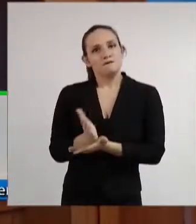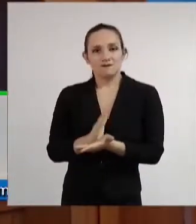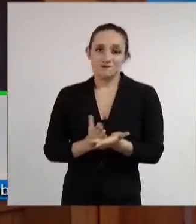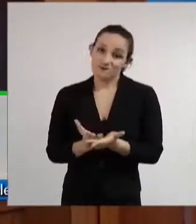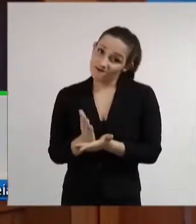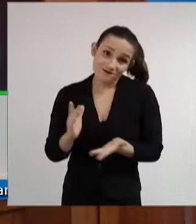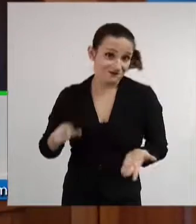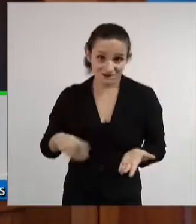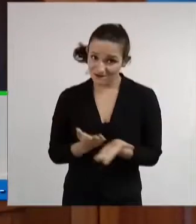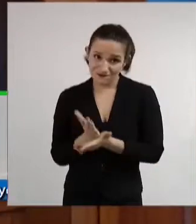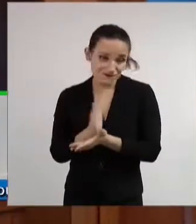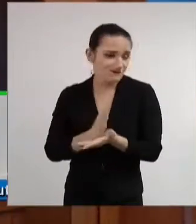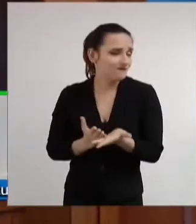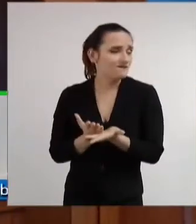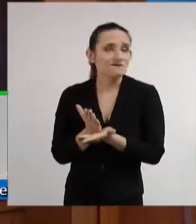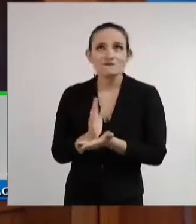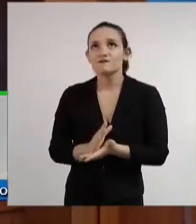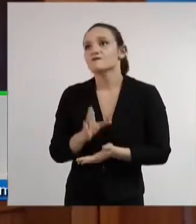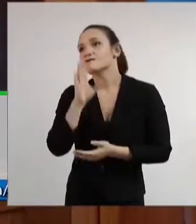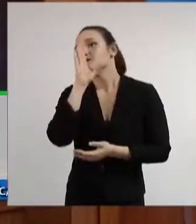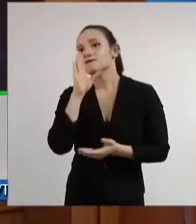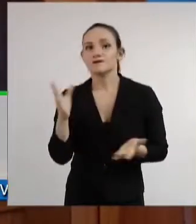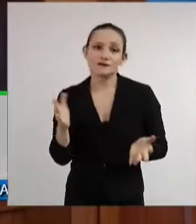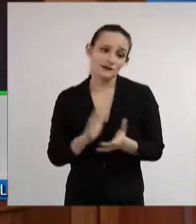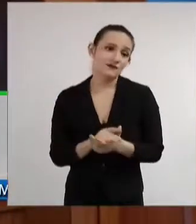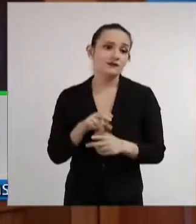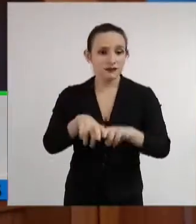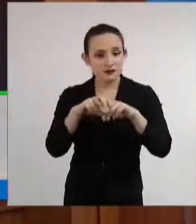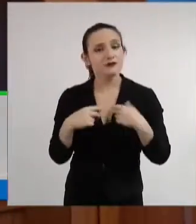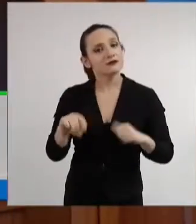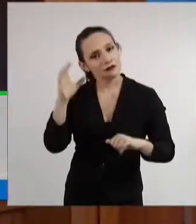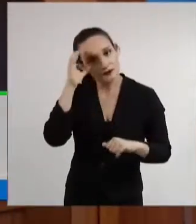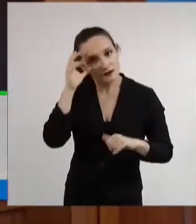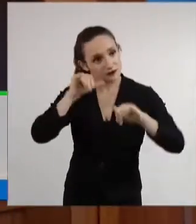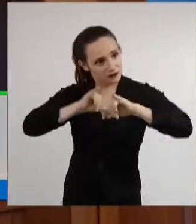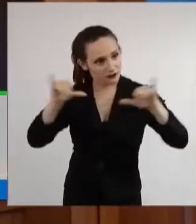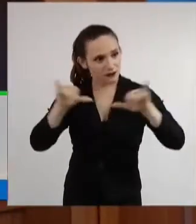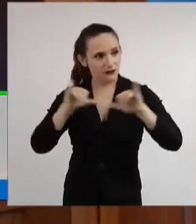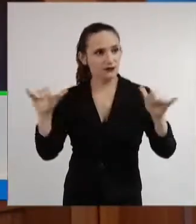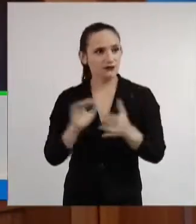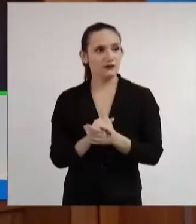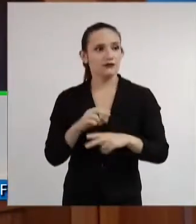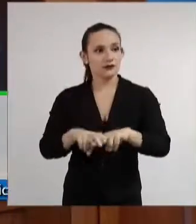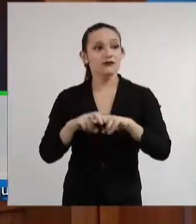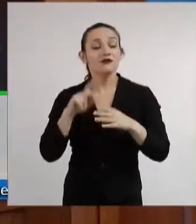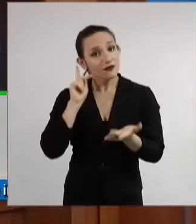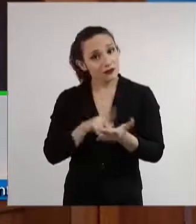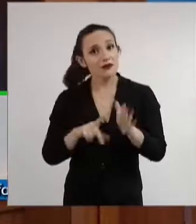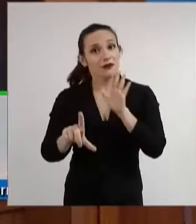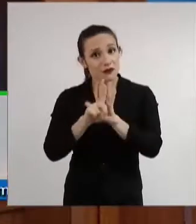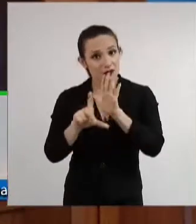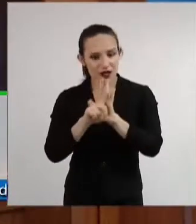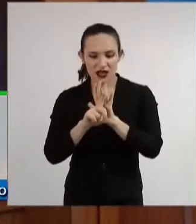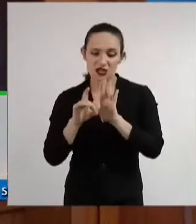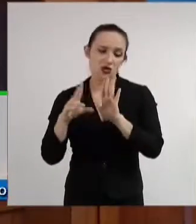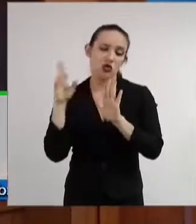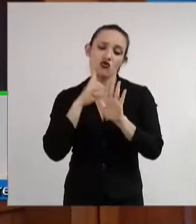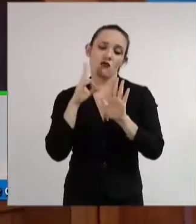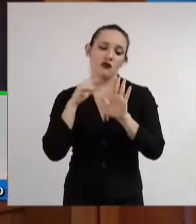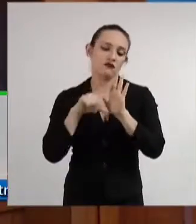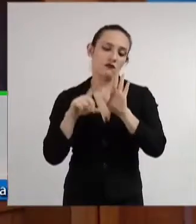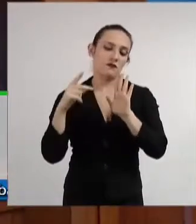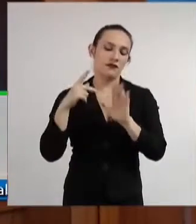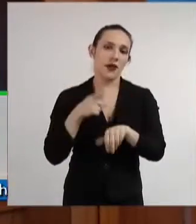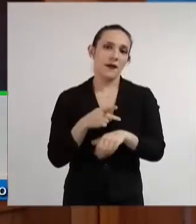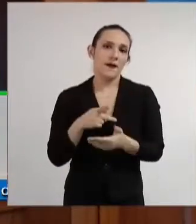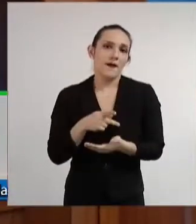É tolerância. É o que as pessoas precisam se conscientizar. Por isso, a lei não resolve, a lei pela lei, porque se